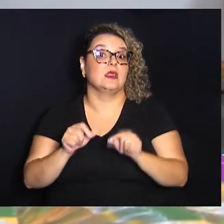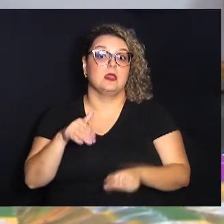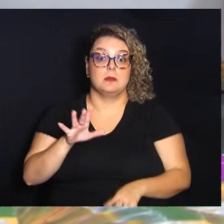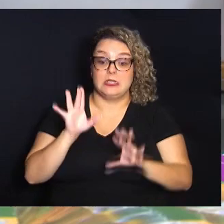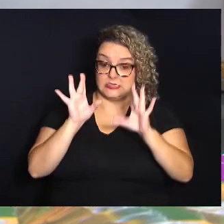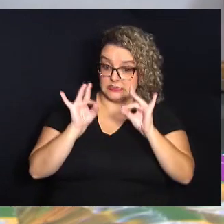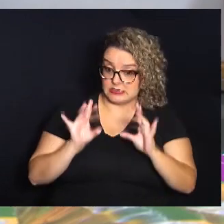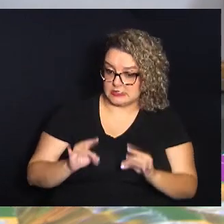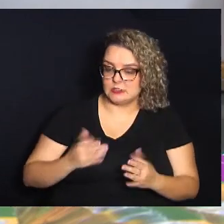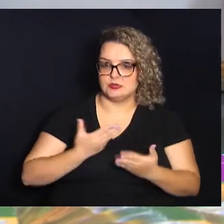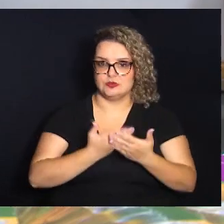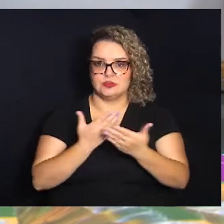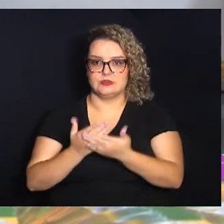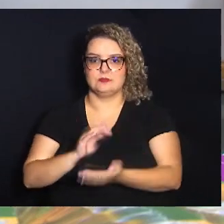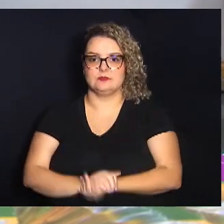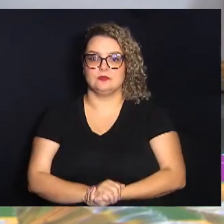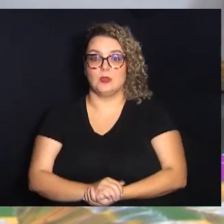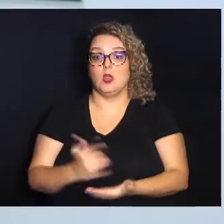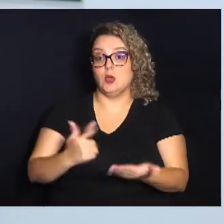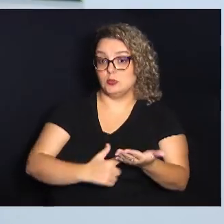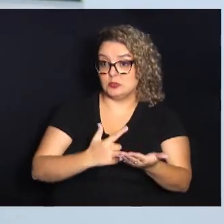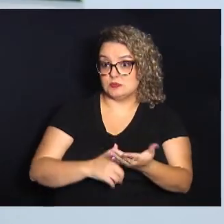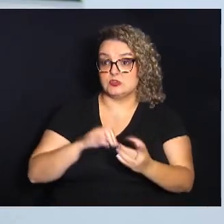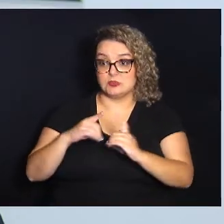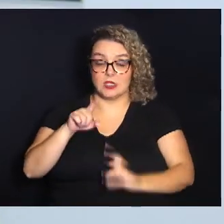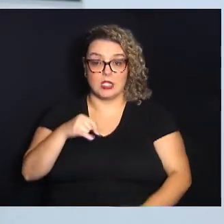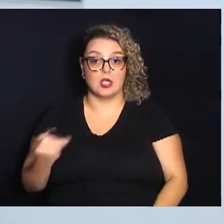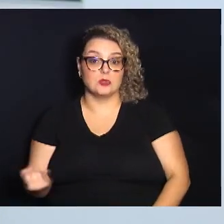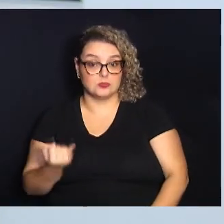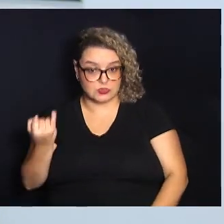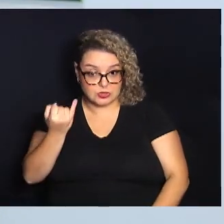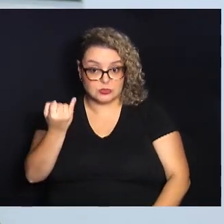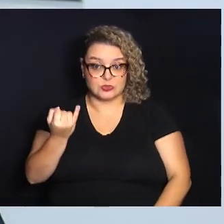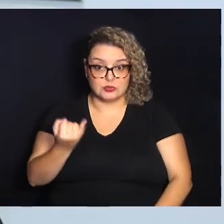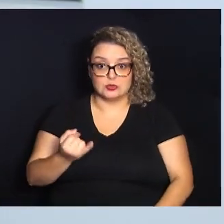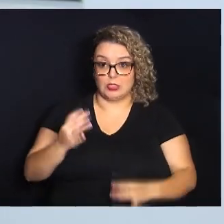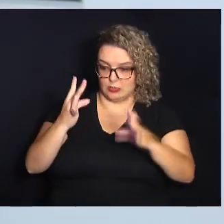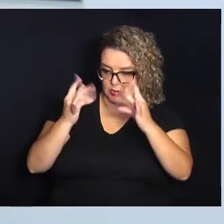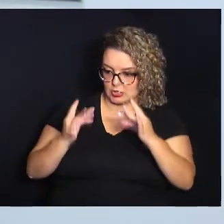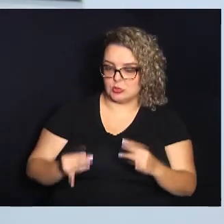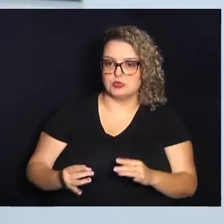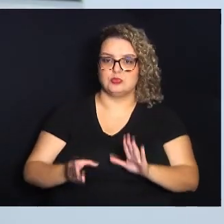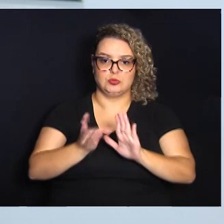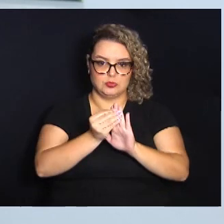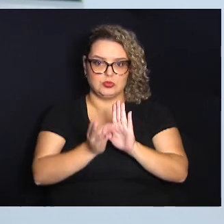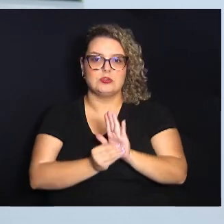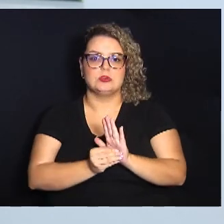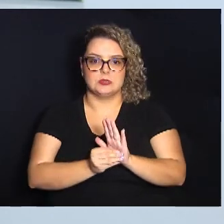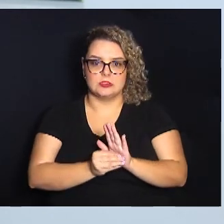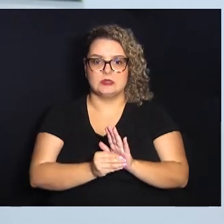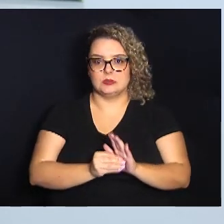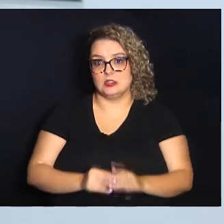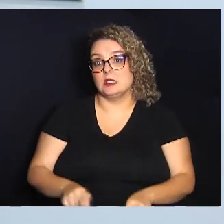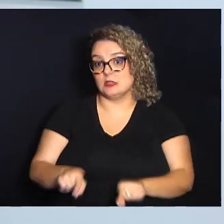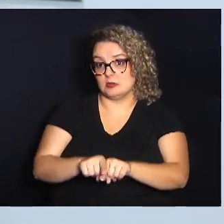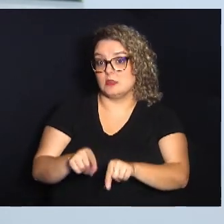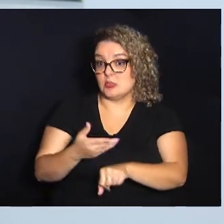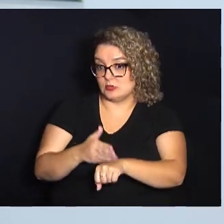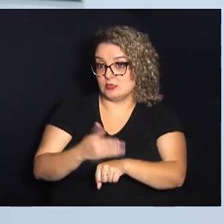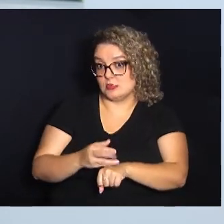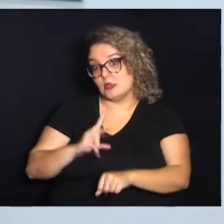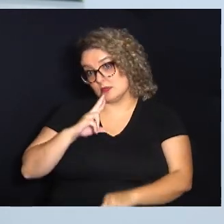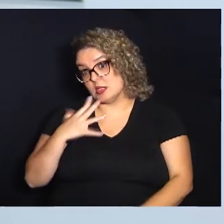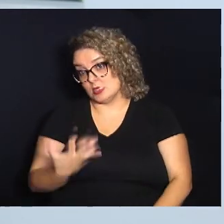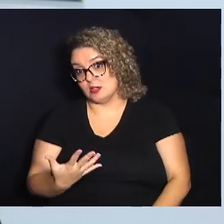quem quer ir mais fundo nos estudos. O livro didático, para mim, ele é muito importante também para o aprofundamento dos conteúdos e para a resolução de